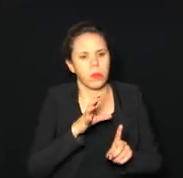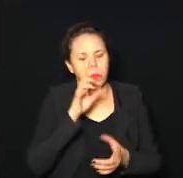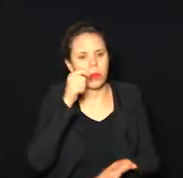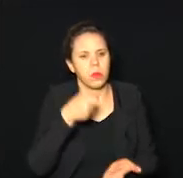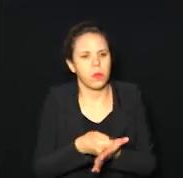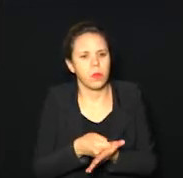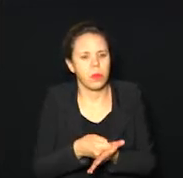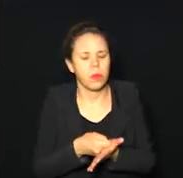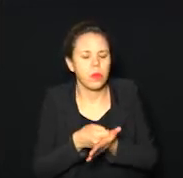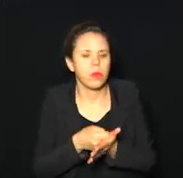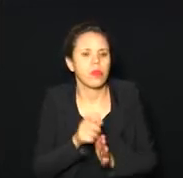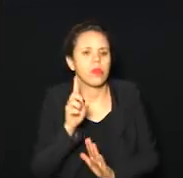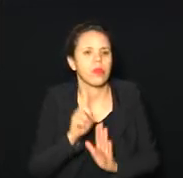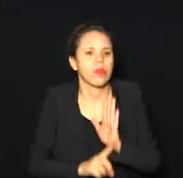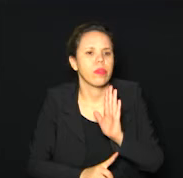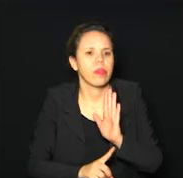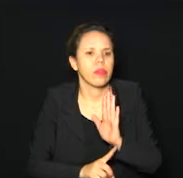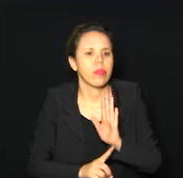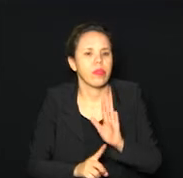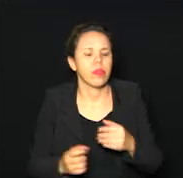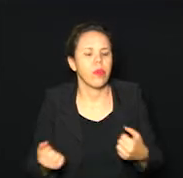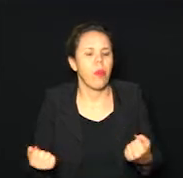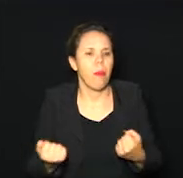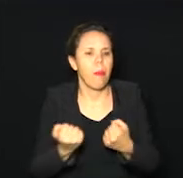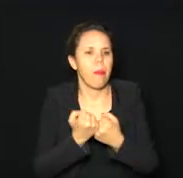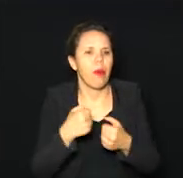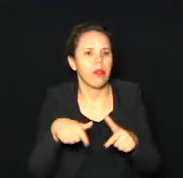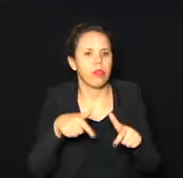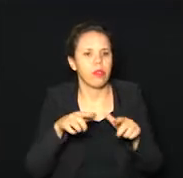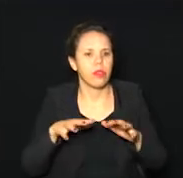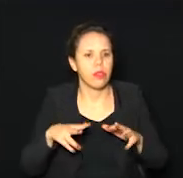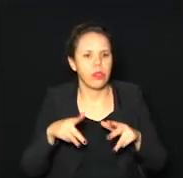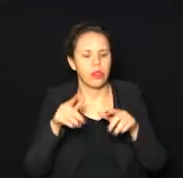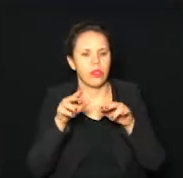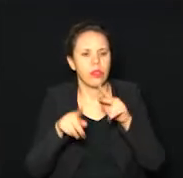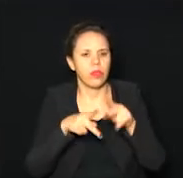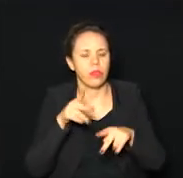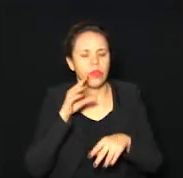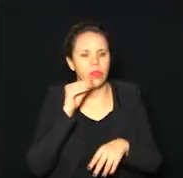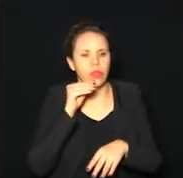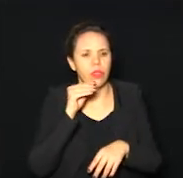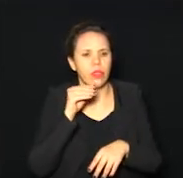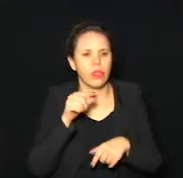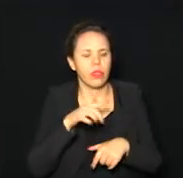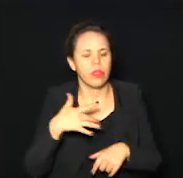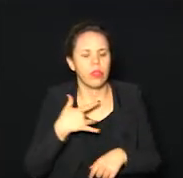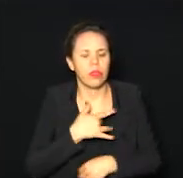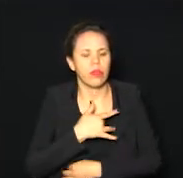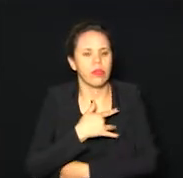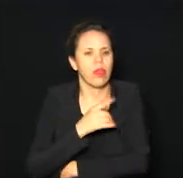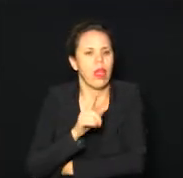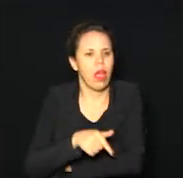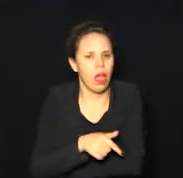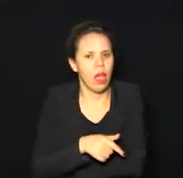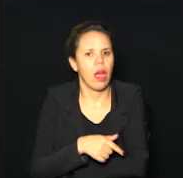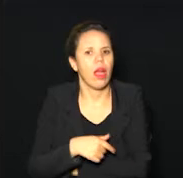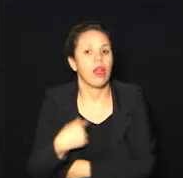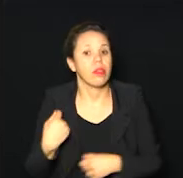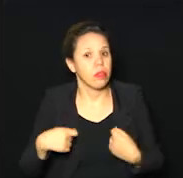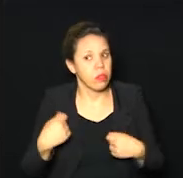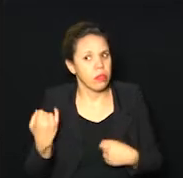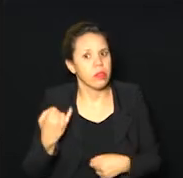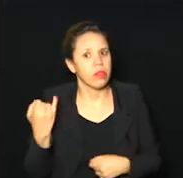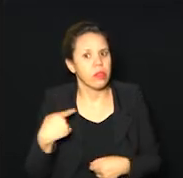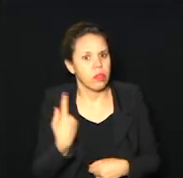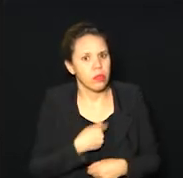garantia dos direitos e das condições de trabalho de todas as trabalhadoras e trabalhadores da área da saúde, porque essa é uma condição necessária para a